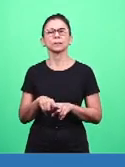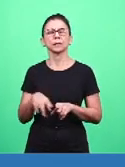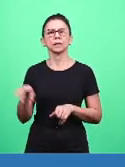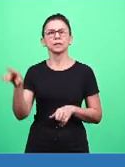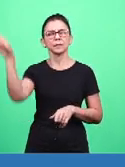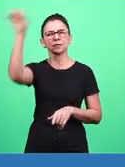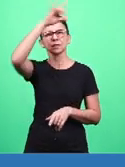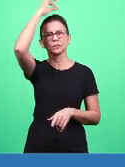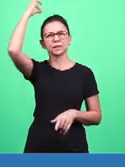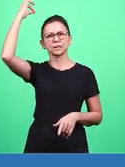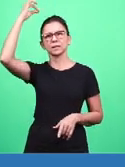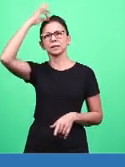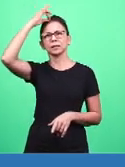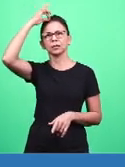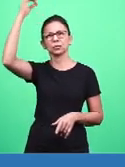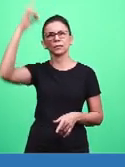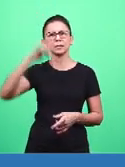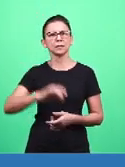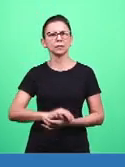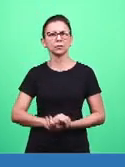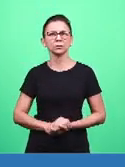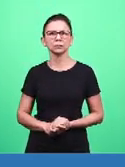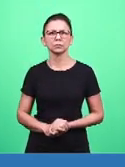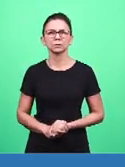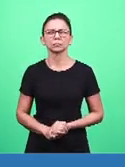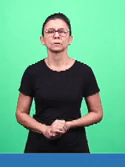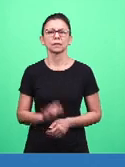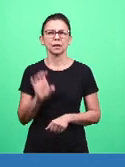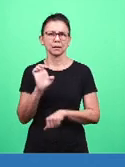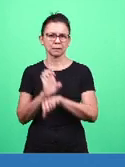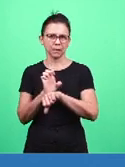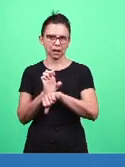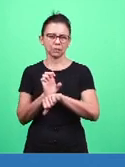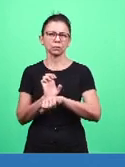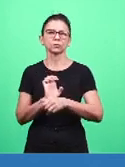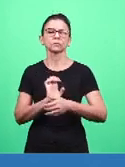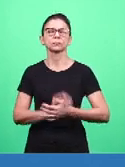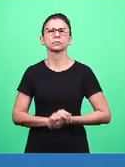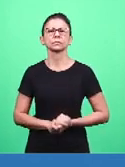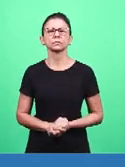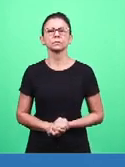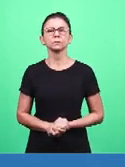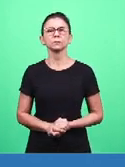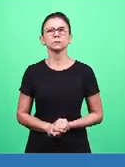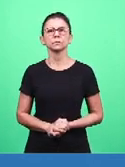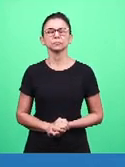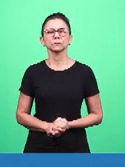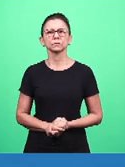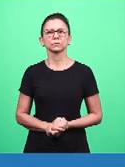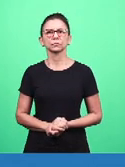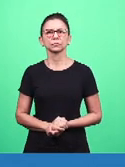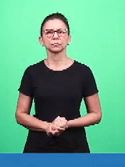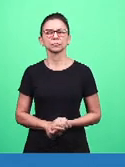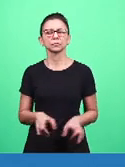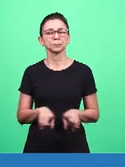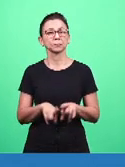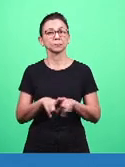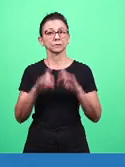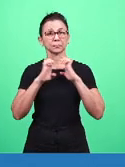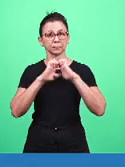em Minas Gerais. E os irmãos receberam ali também a palavra, a doutrina. Também, nesse fim de semana, um